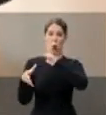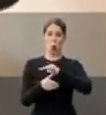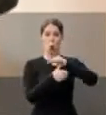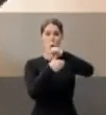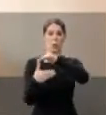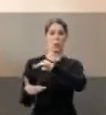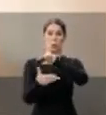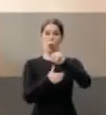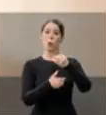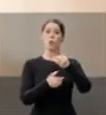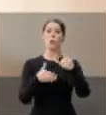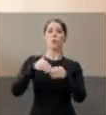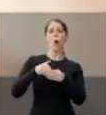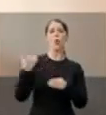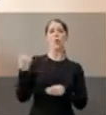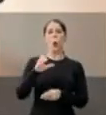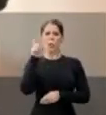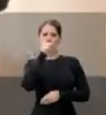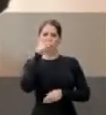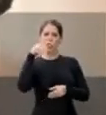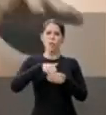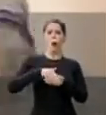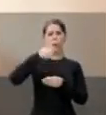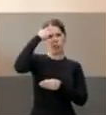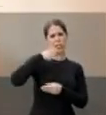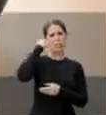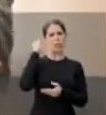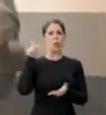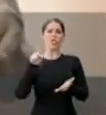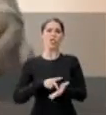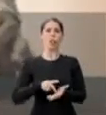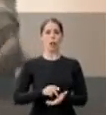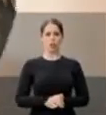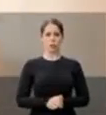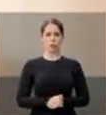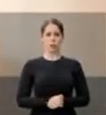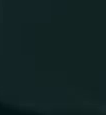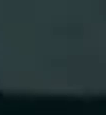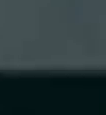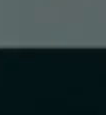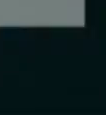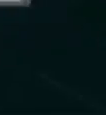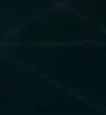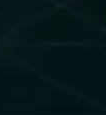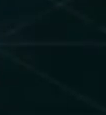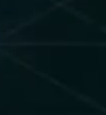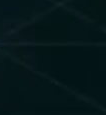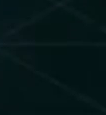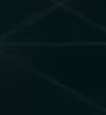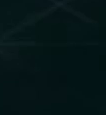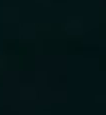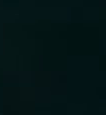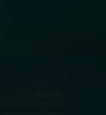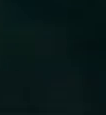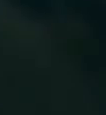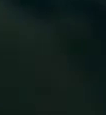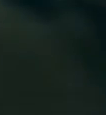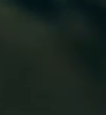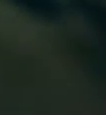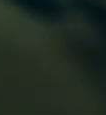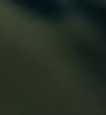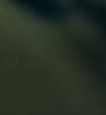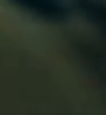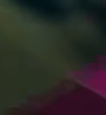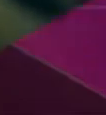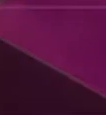corrupção do mundo. Vote contra a mentira, vote num senador de verdade. A programação da TVE e